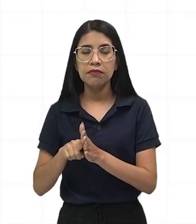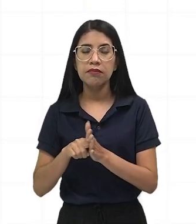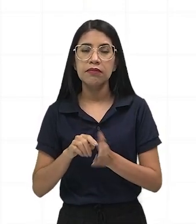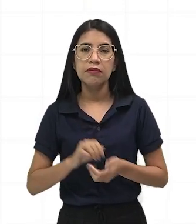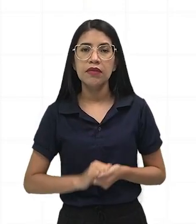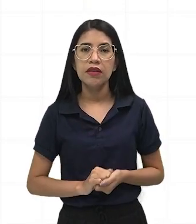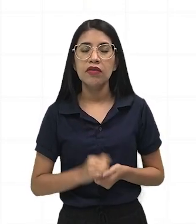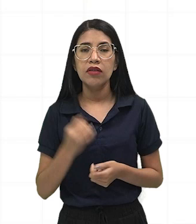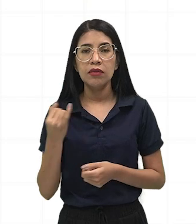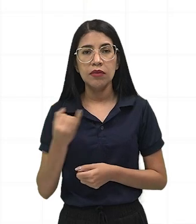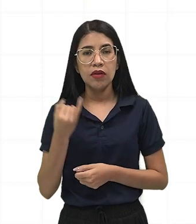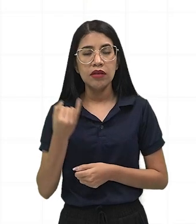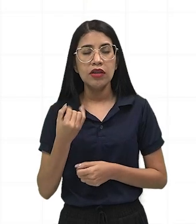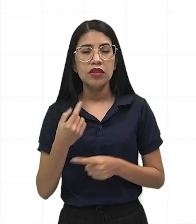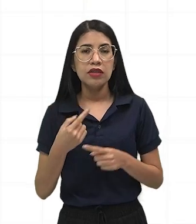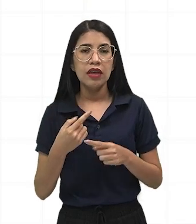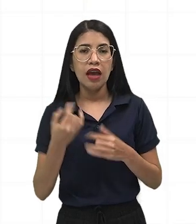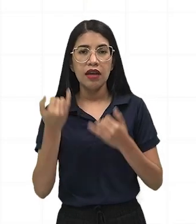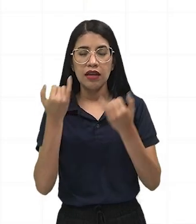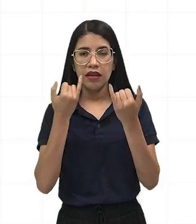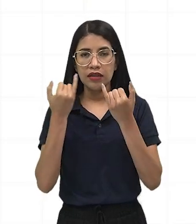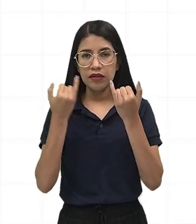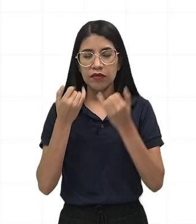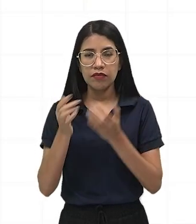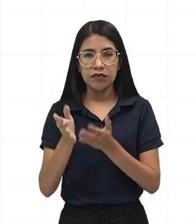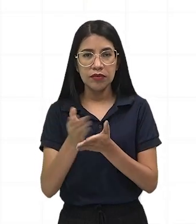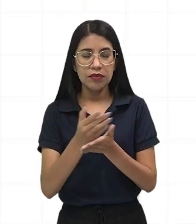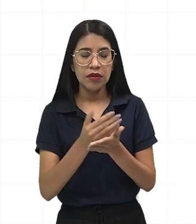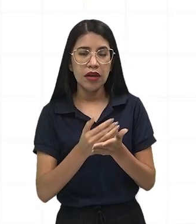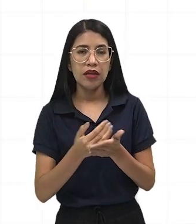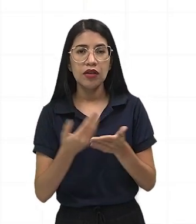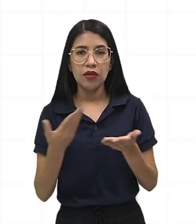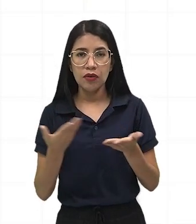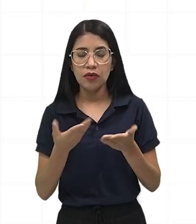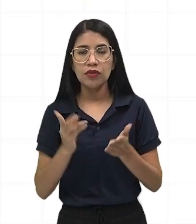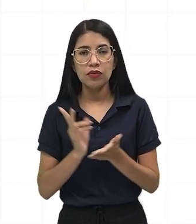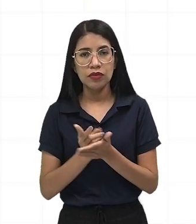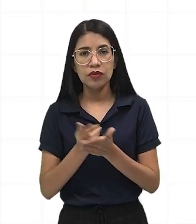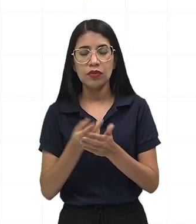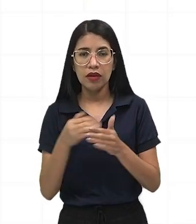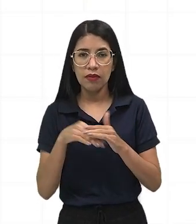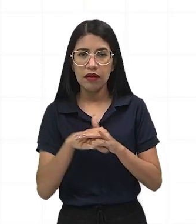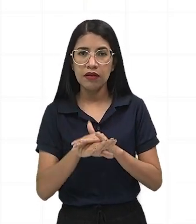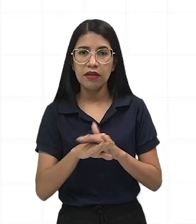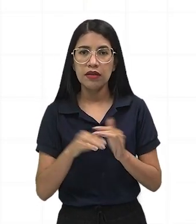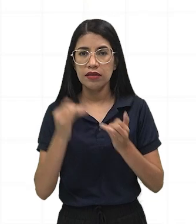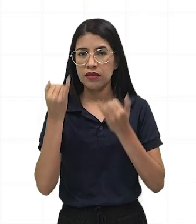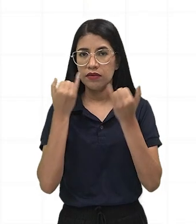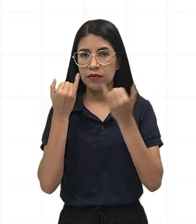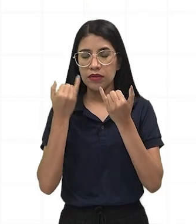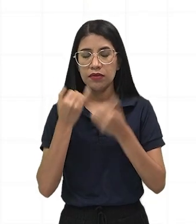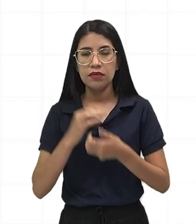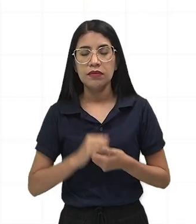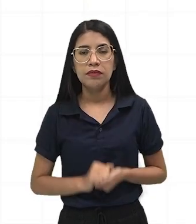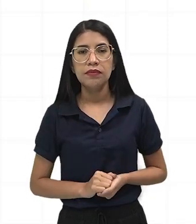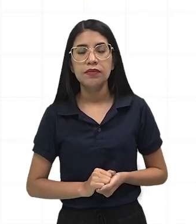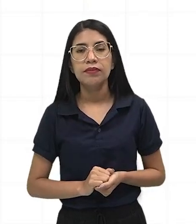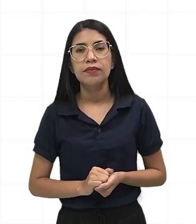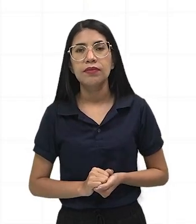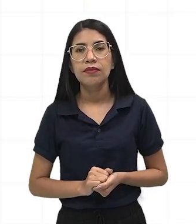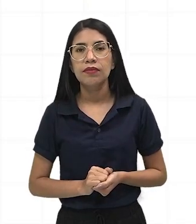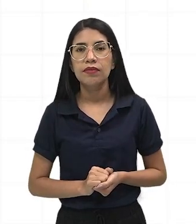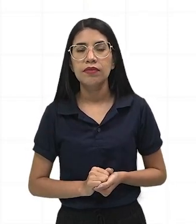foi muito, muito importante, porque temos esses dados aí até hoje. Então, nós tivemos aí